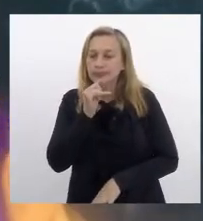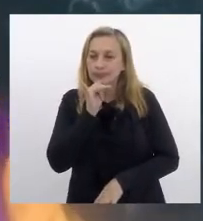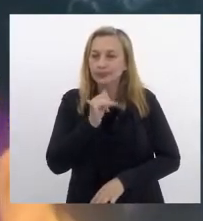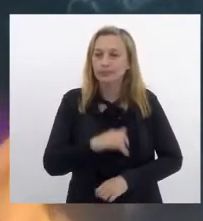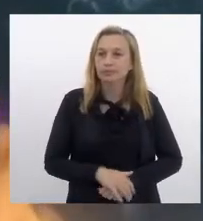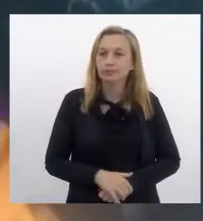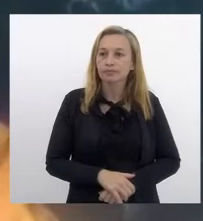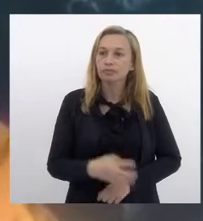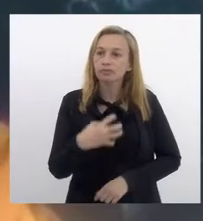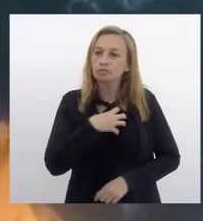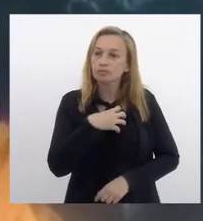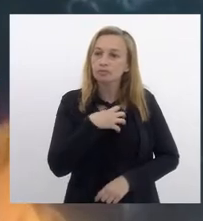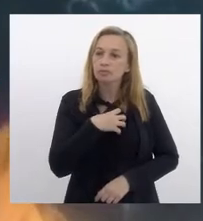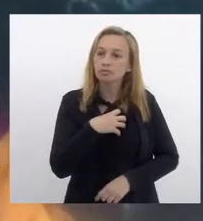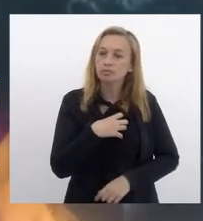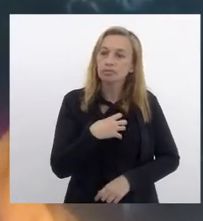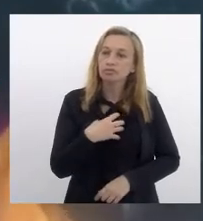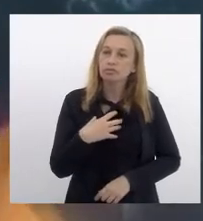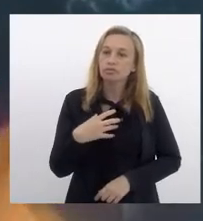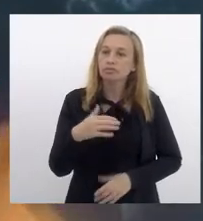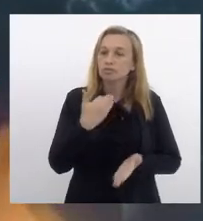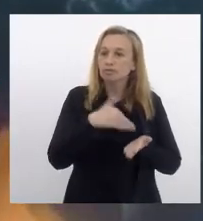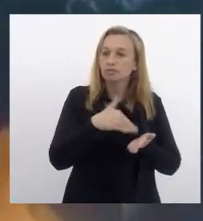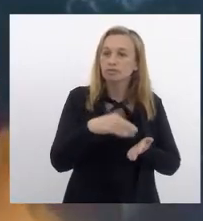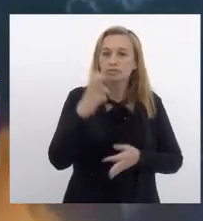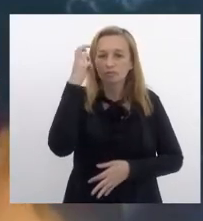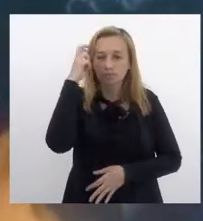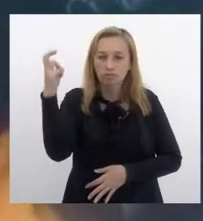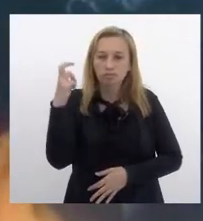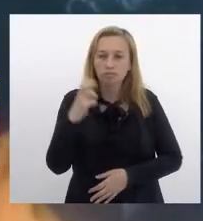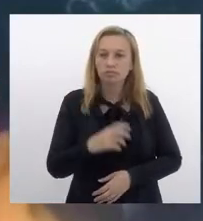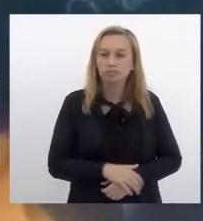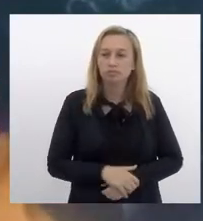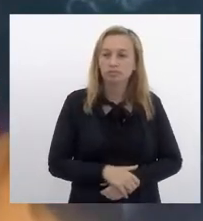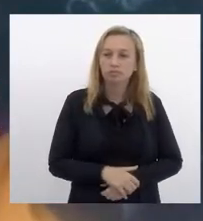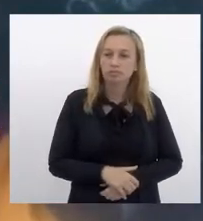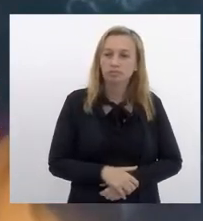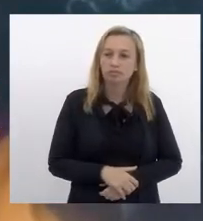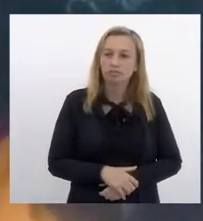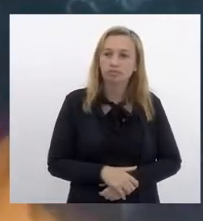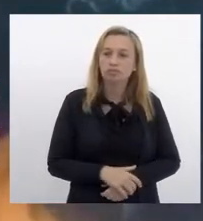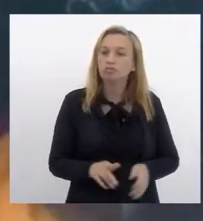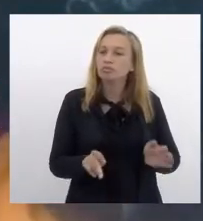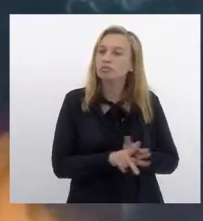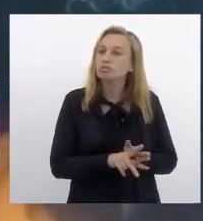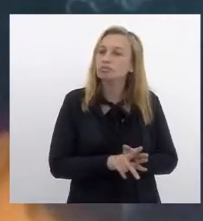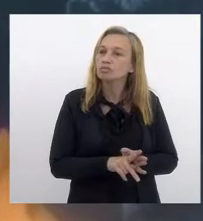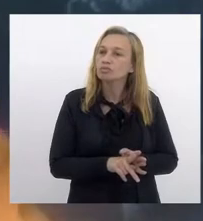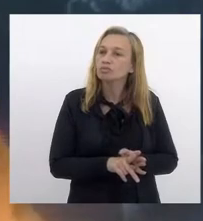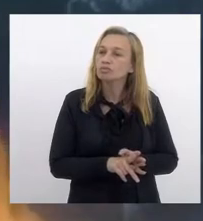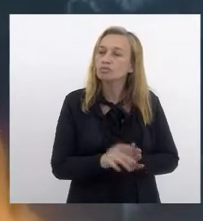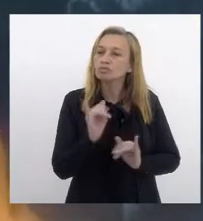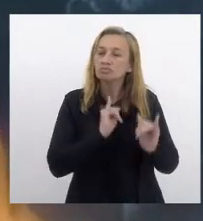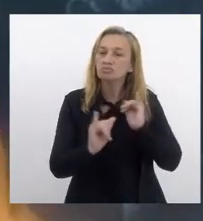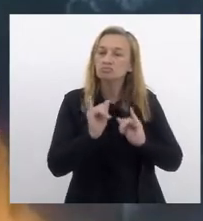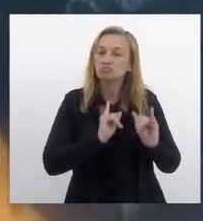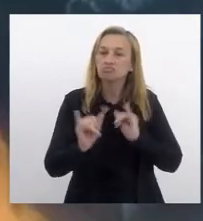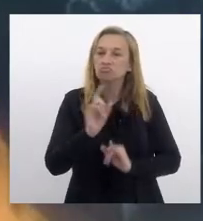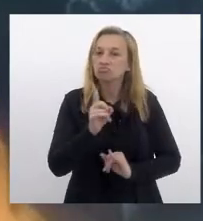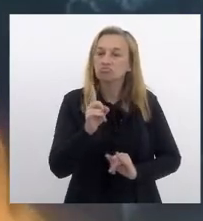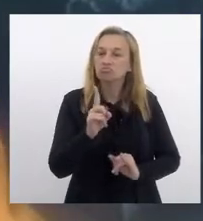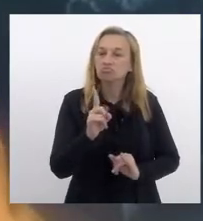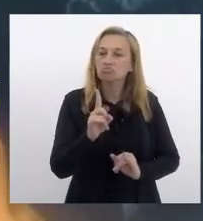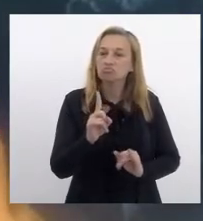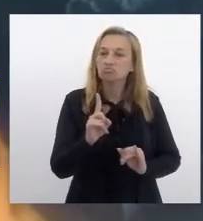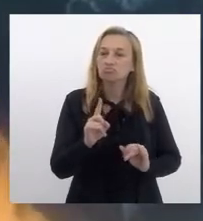o incentivo dado pela Secretaria de Cultura. Não fica no projeto, essa informação não é tão